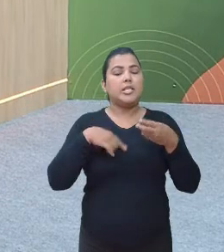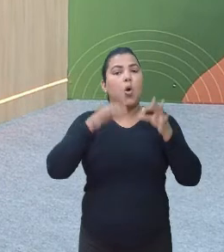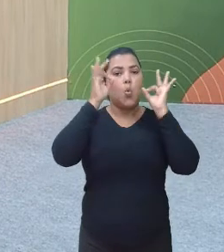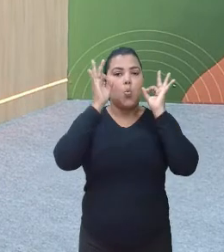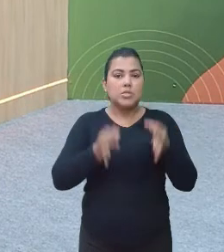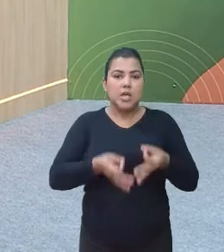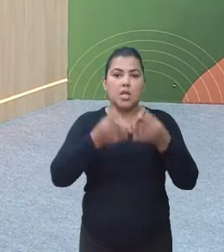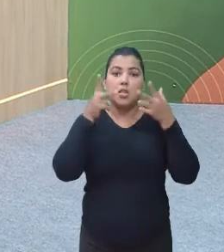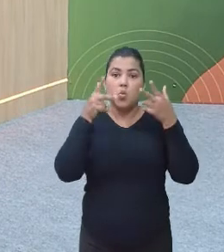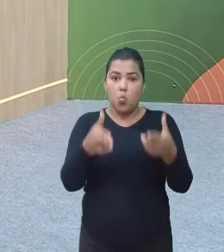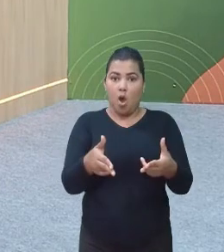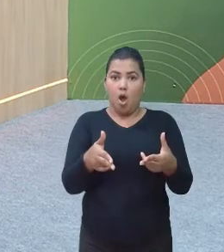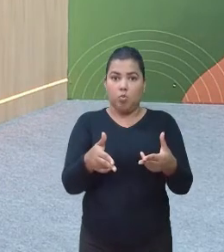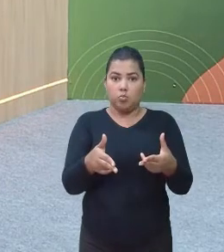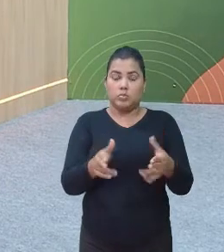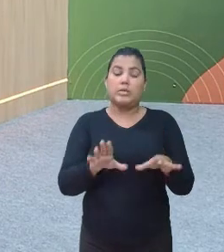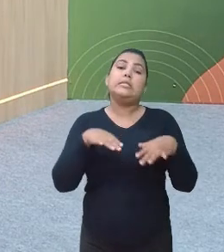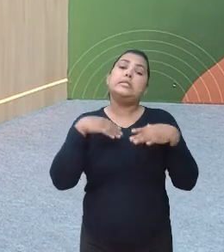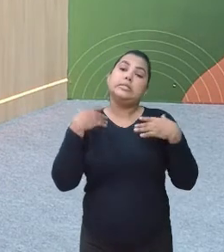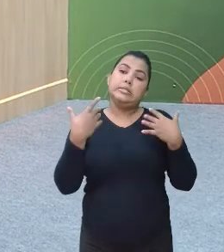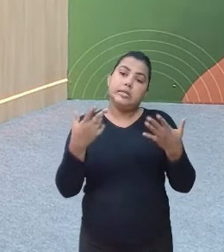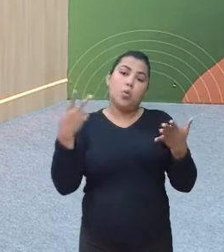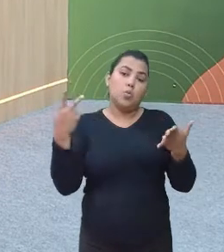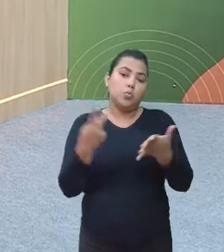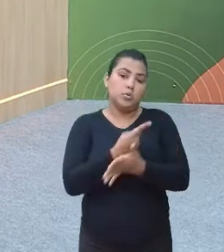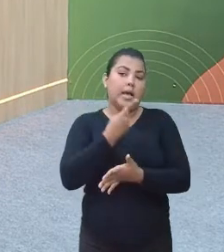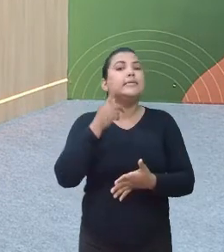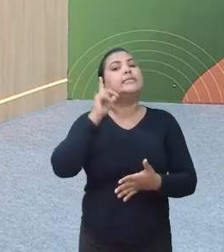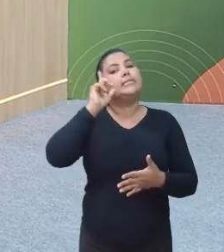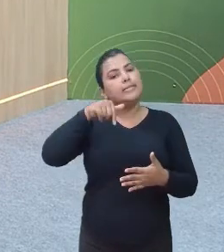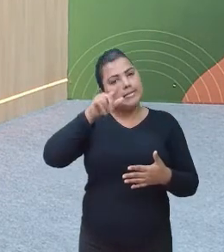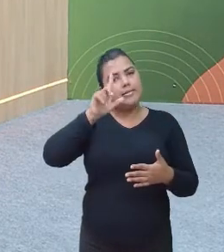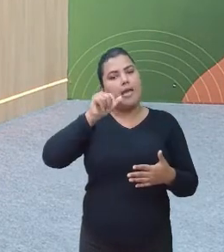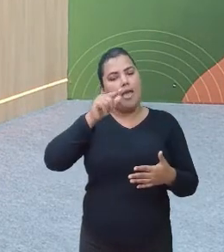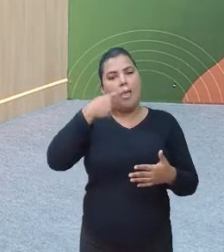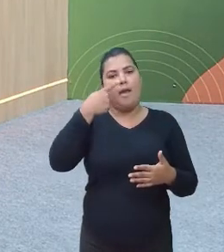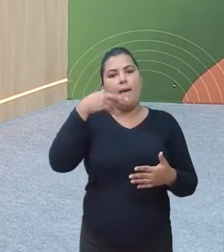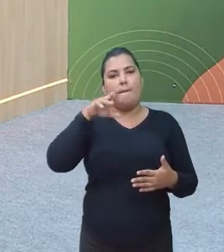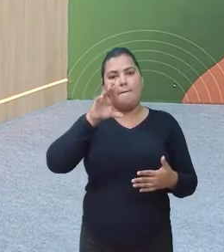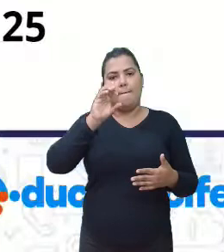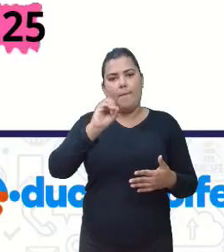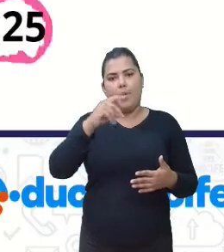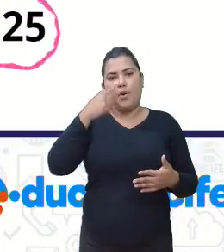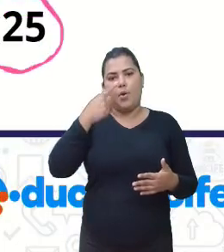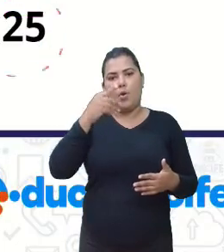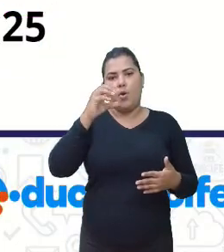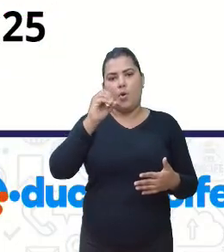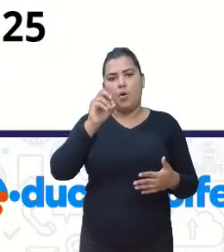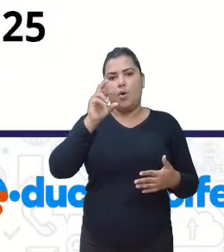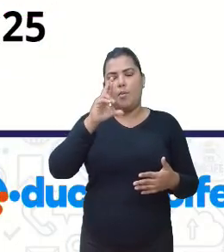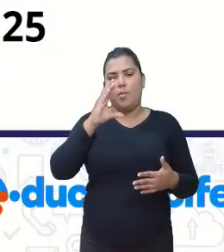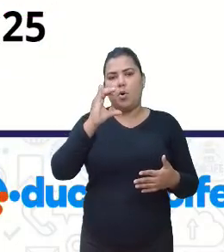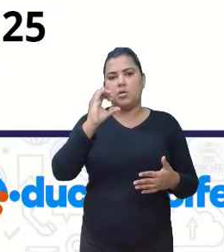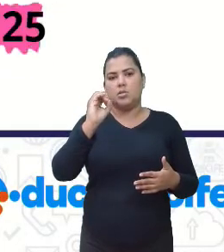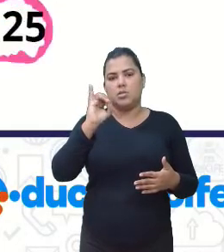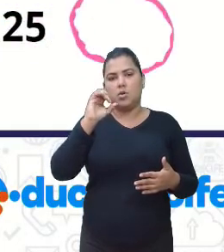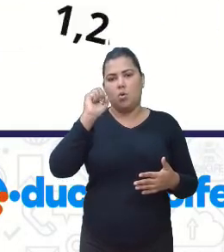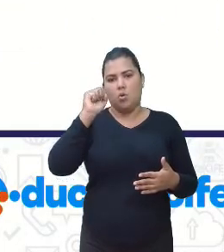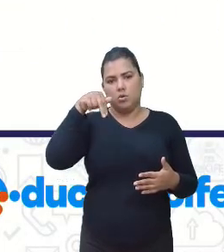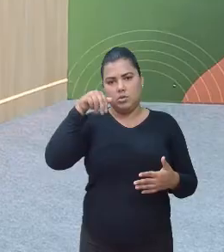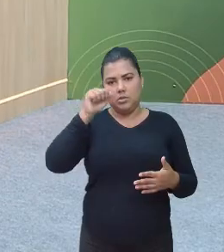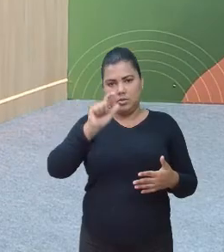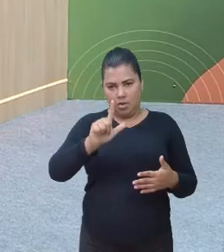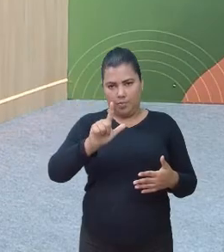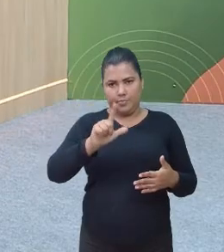mesmo resultado. Quando isso acontece, ou seja, eles são proporcionais, ou seja, as dimensões são proporcionais, tá